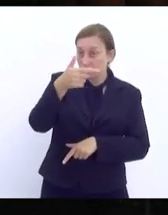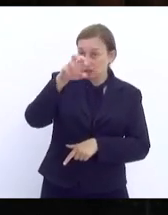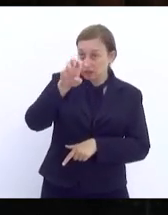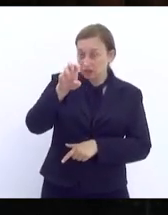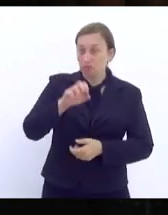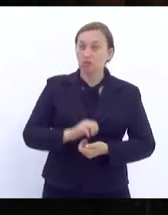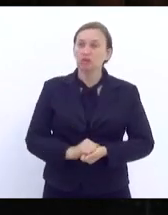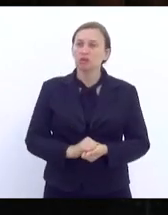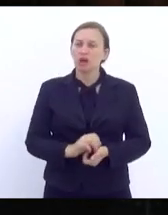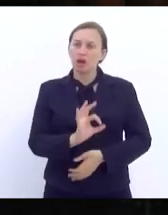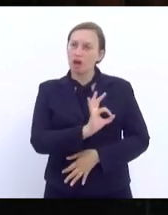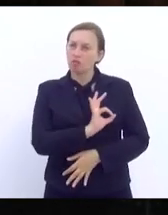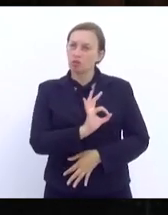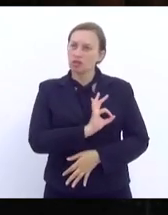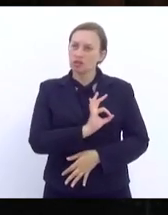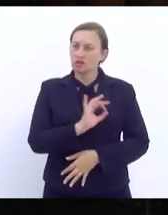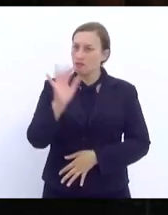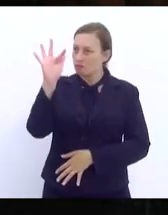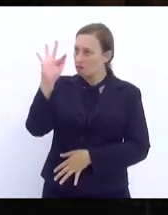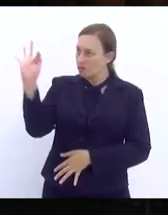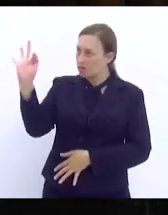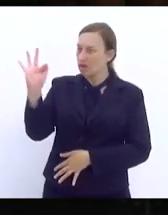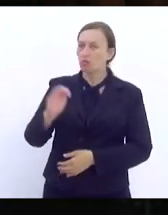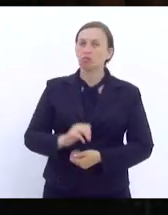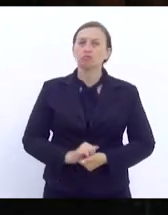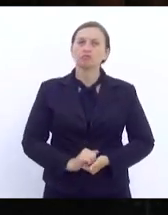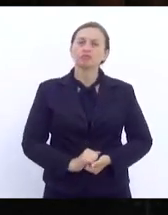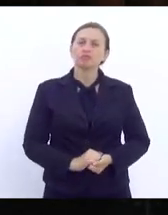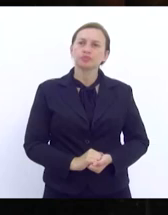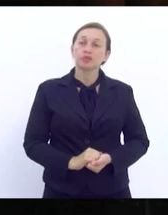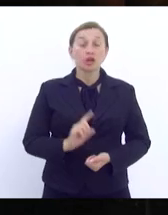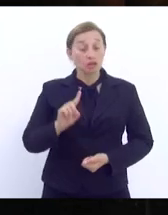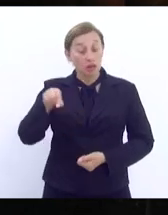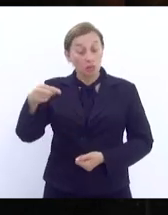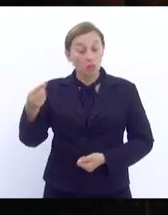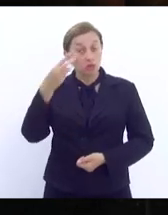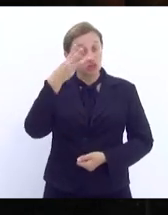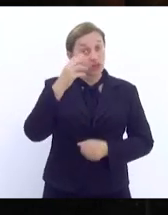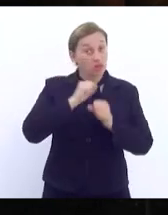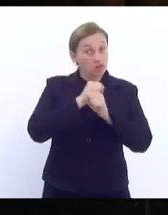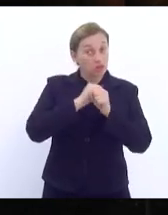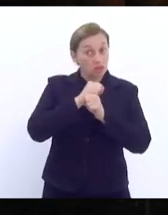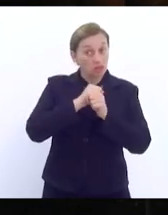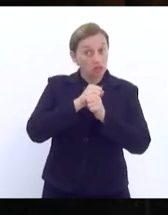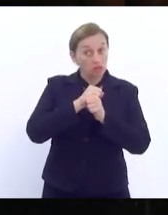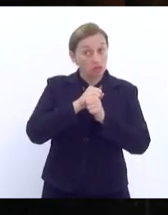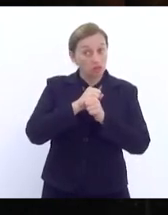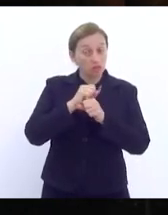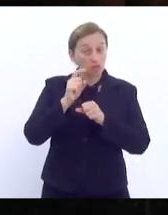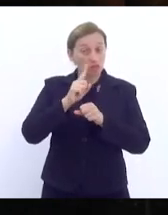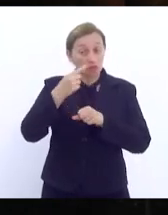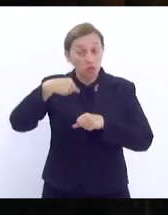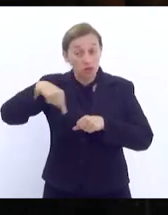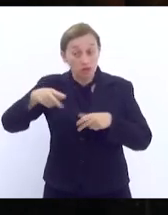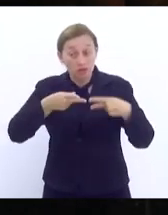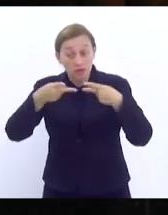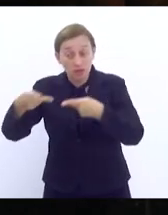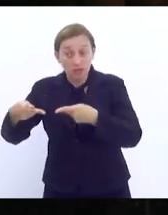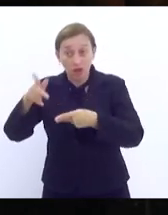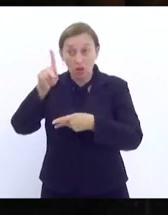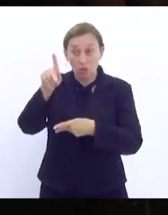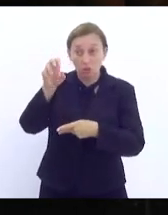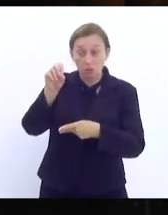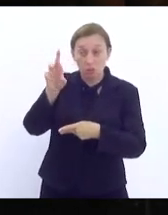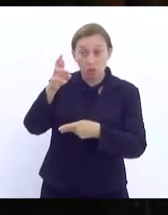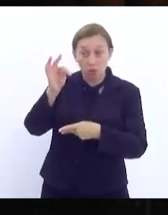a polícia federal depois de três anos sem fazer operação no porto resolve Então